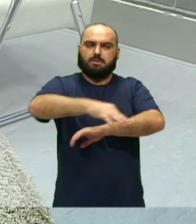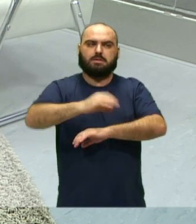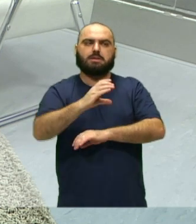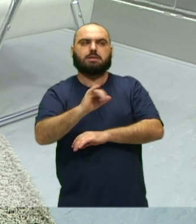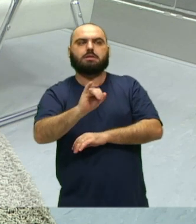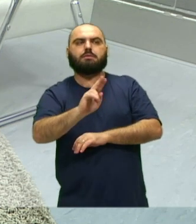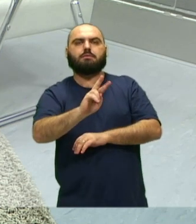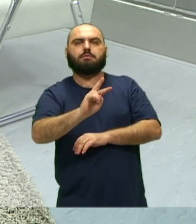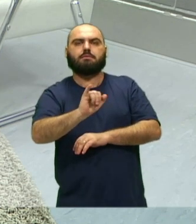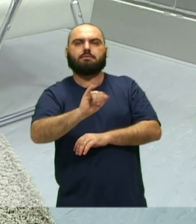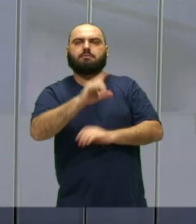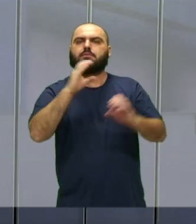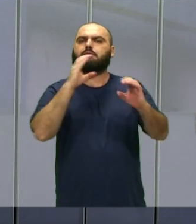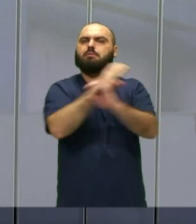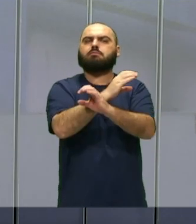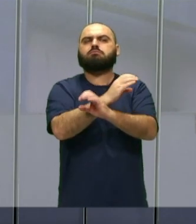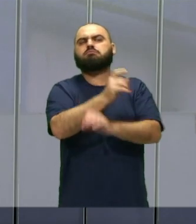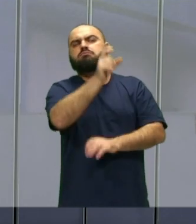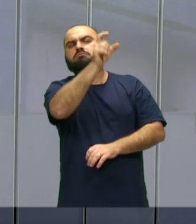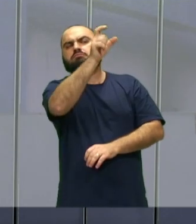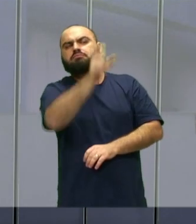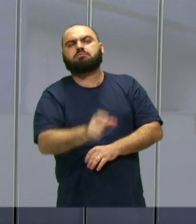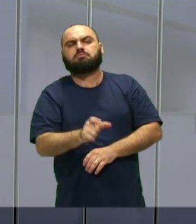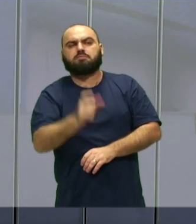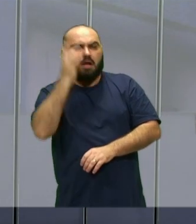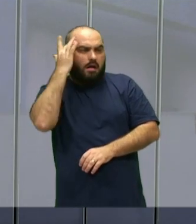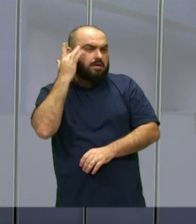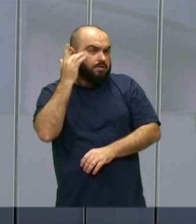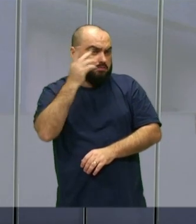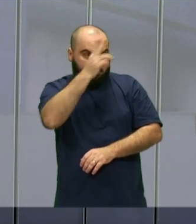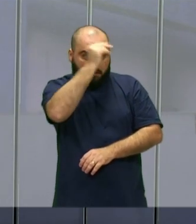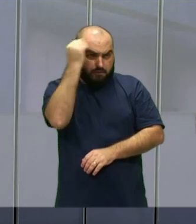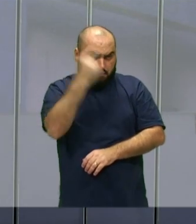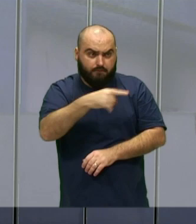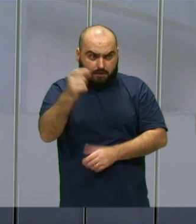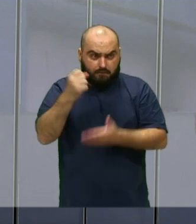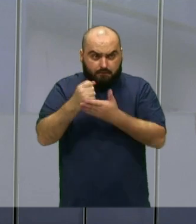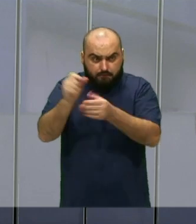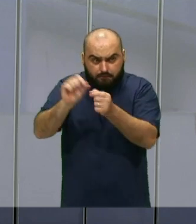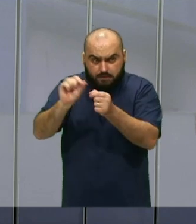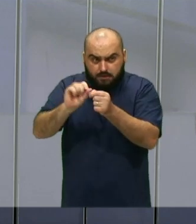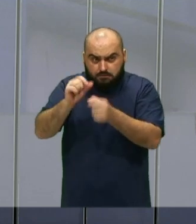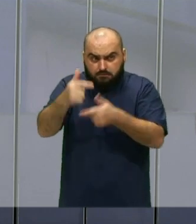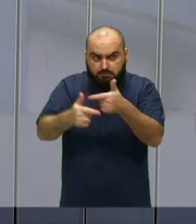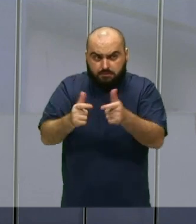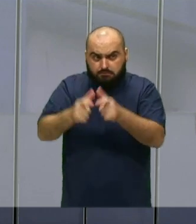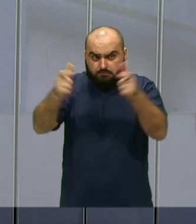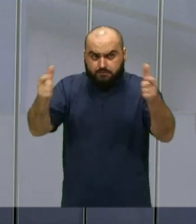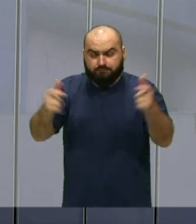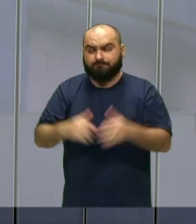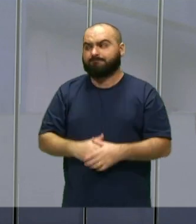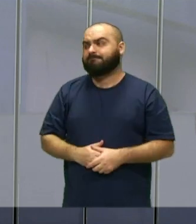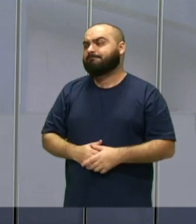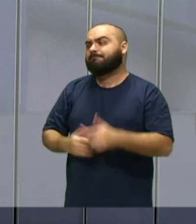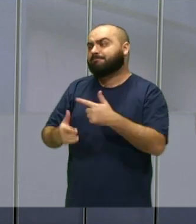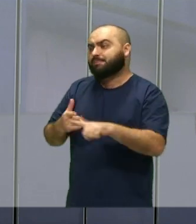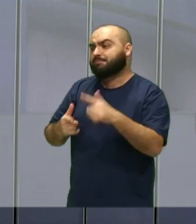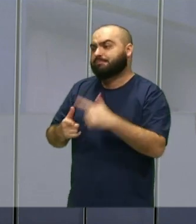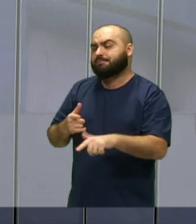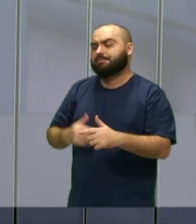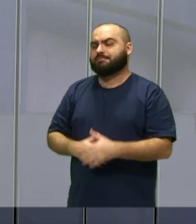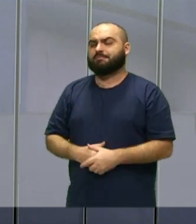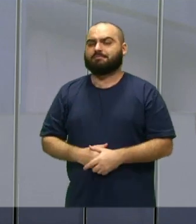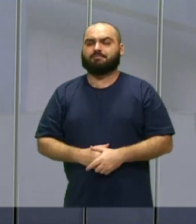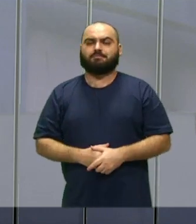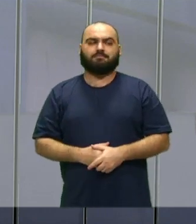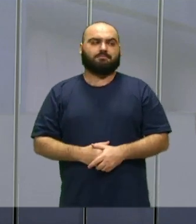essa demanda, vereadora? E a senhora vê possibilidade do governo ampliar isso imediatamente? Infelizmente, a demanda veio com um problema. Porque a gente, e isso aí é para